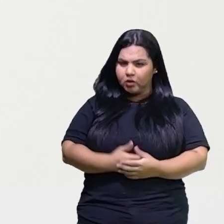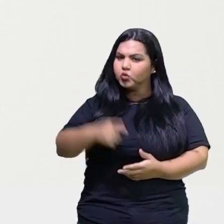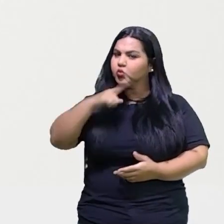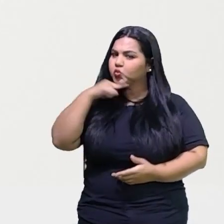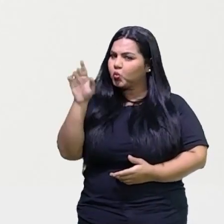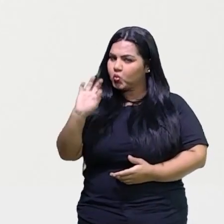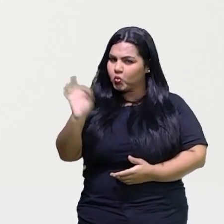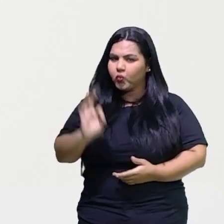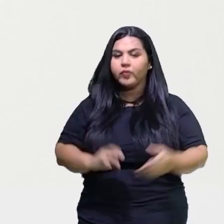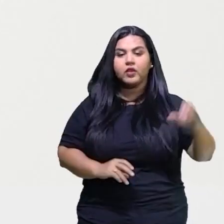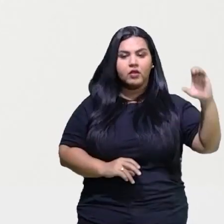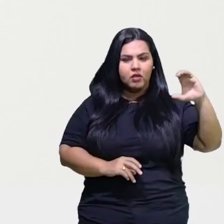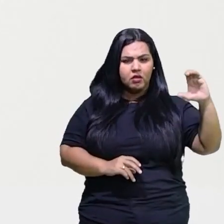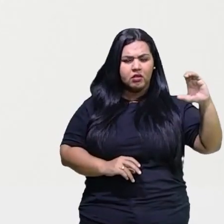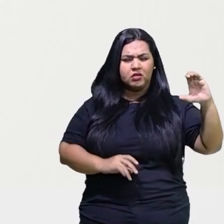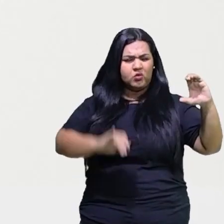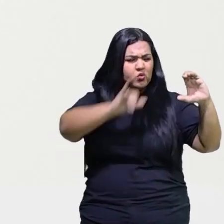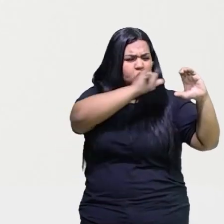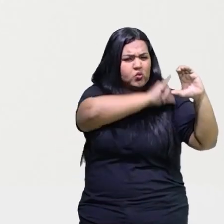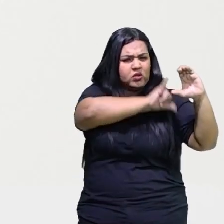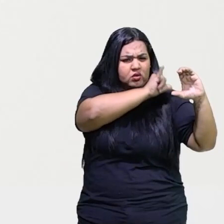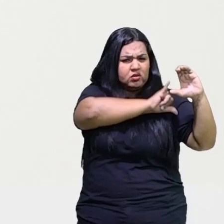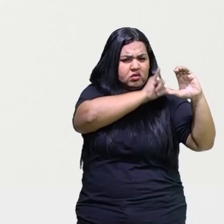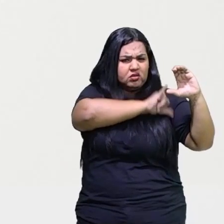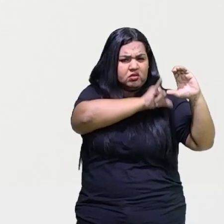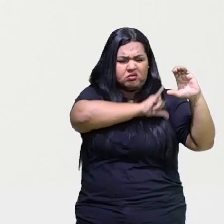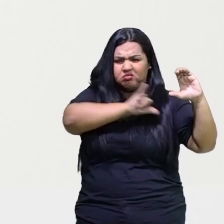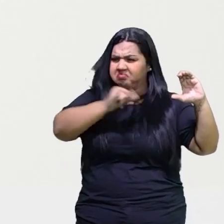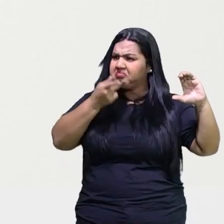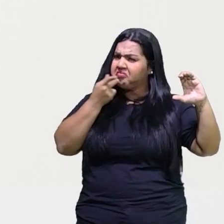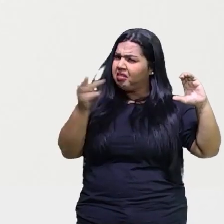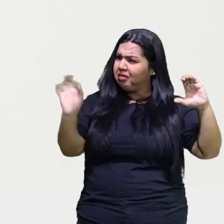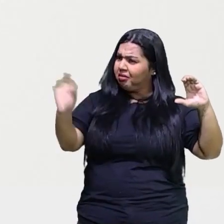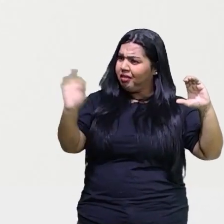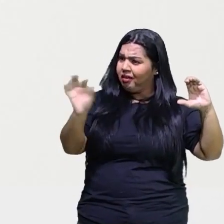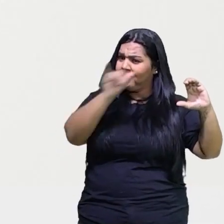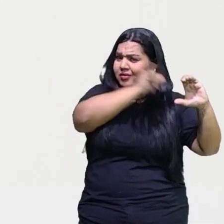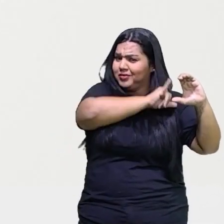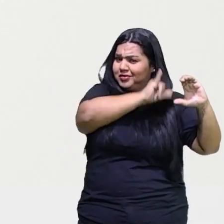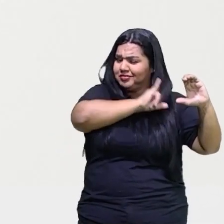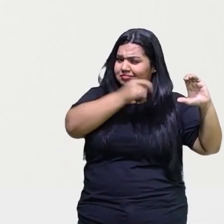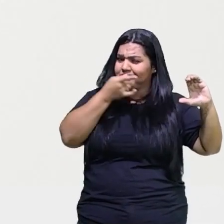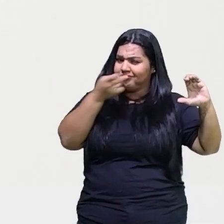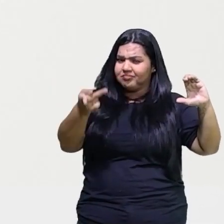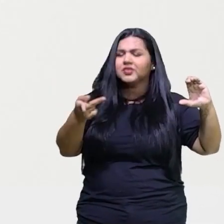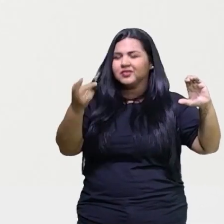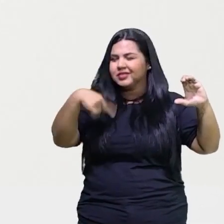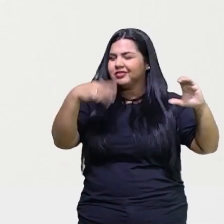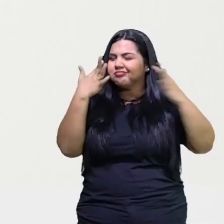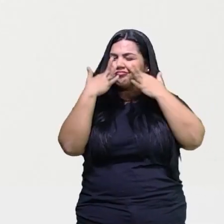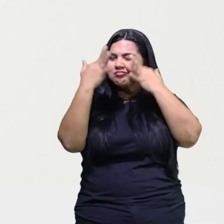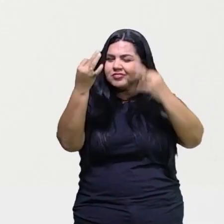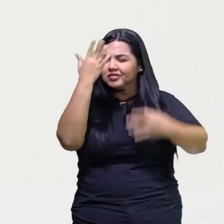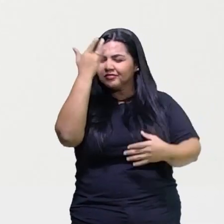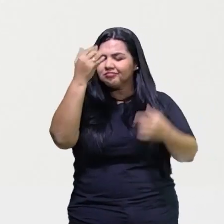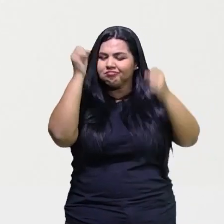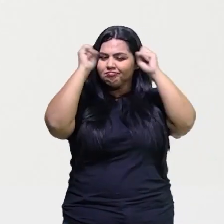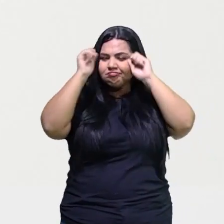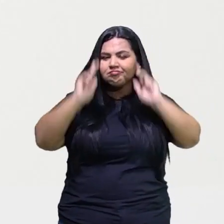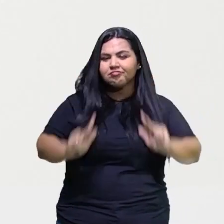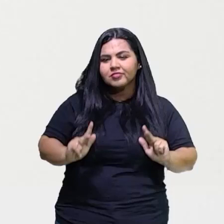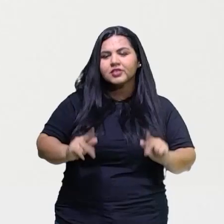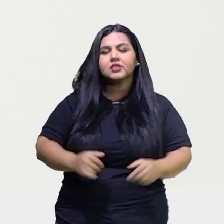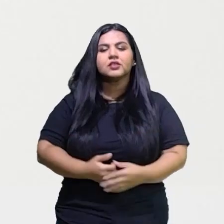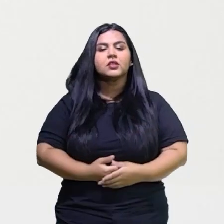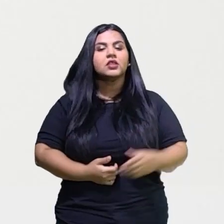dúvida. Província Rio de Janeiro. Eu não falei Rio de Janeiro também, não. Você está ligado, você está esperto. Letra